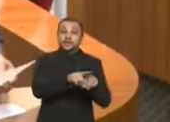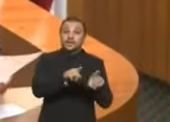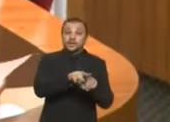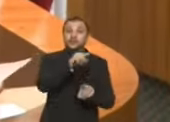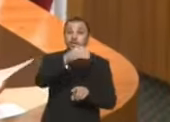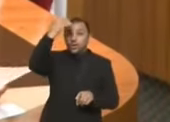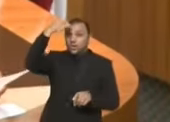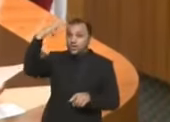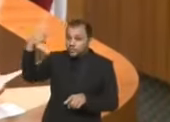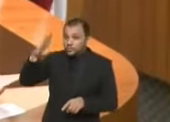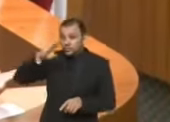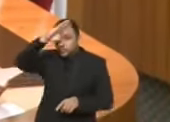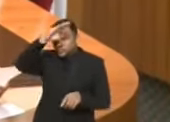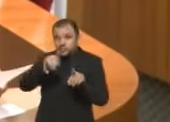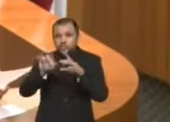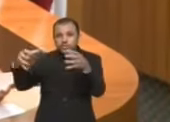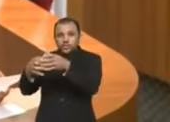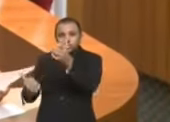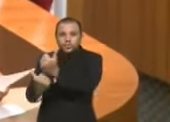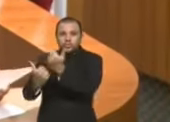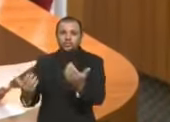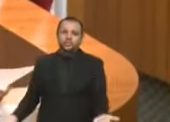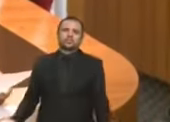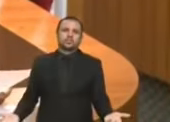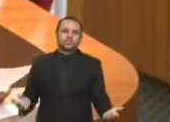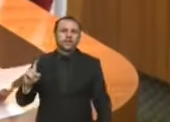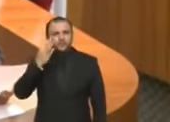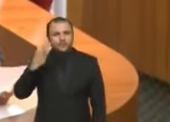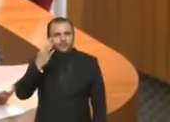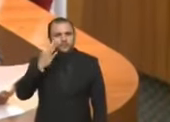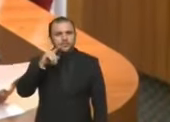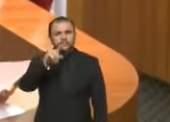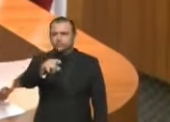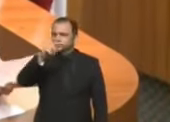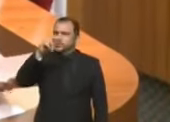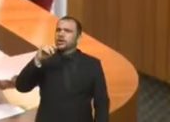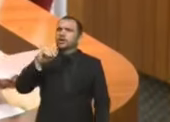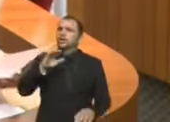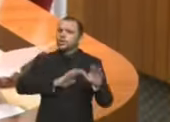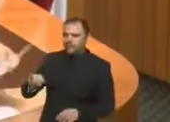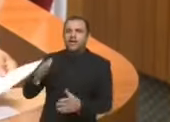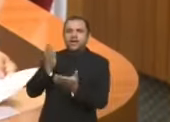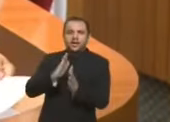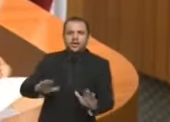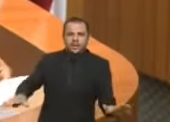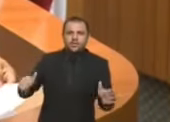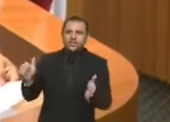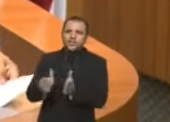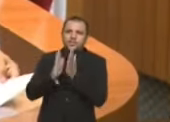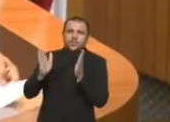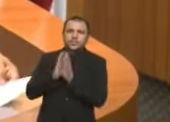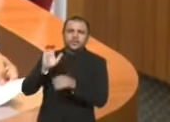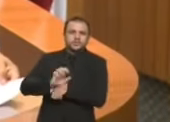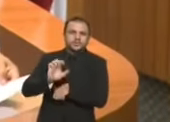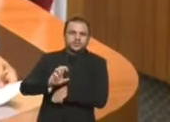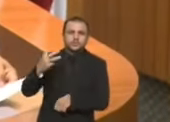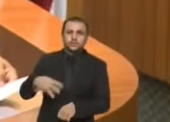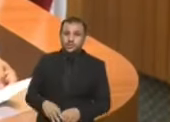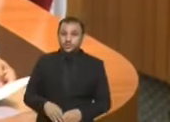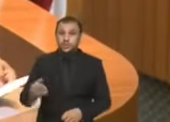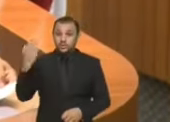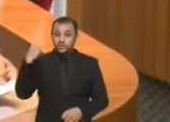Governador Flávio, ex-governador Flávio Dino, lave a boca para falar o presidente Bolsonaro. E quando ele assumiu, o Estado do Maranhão